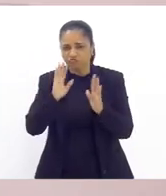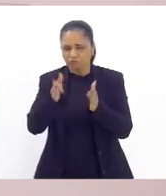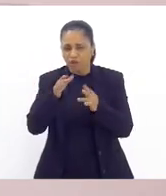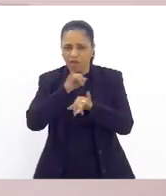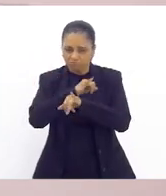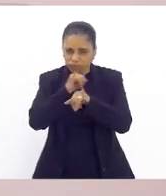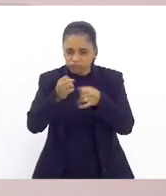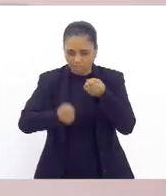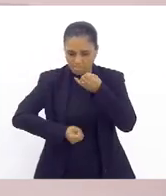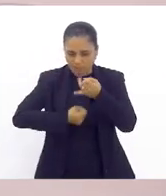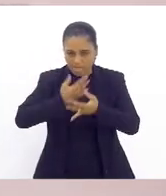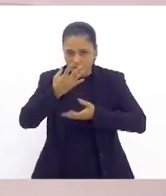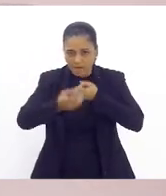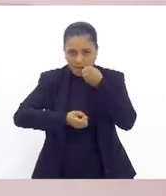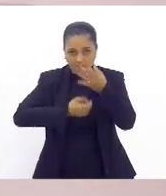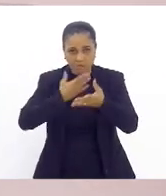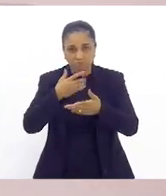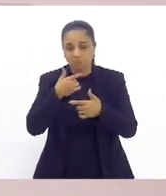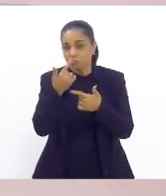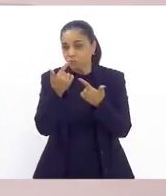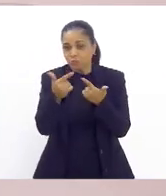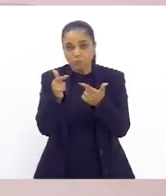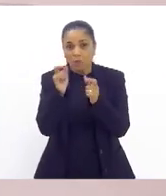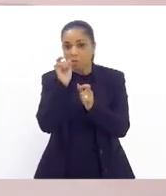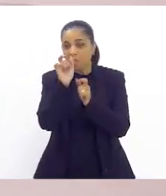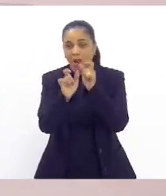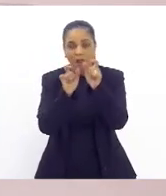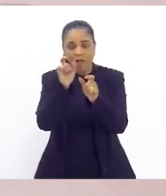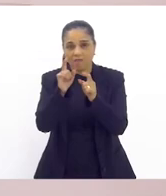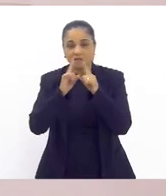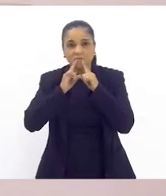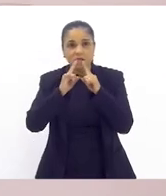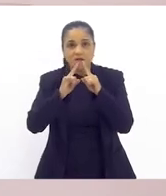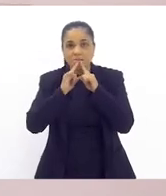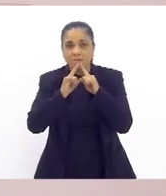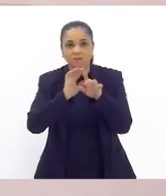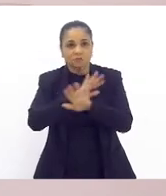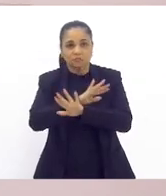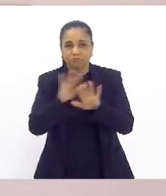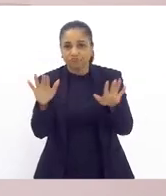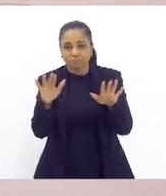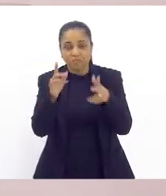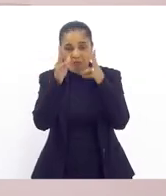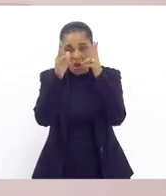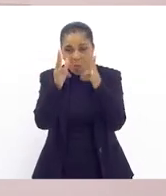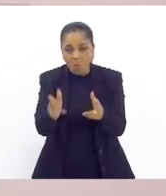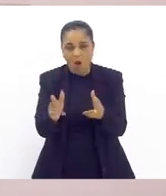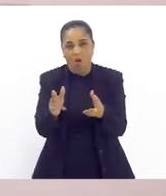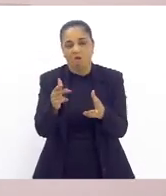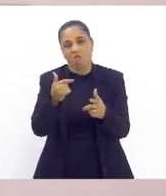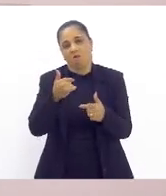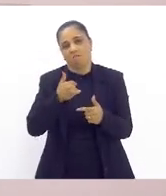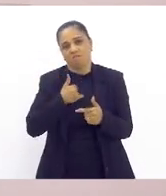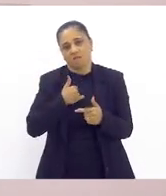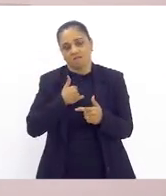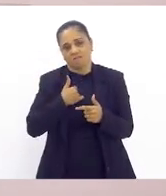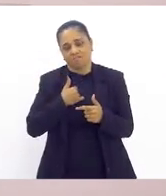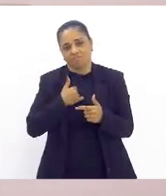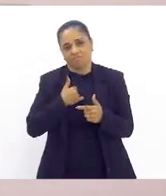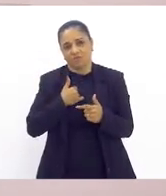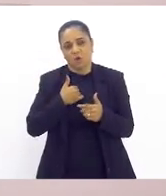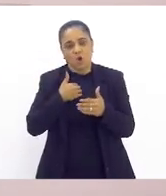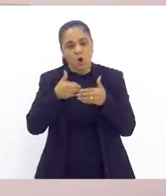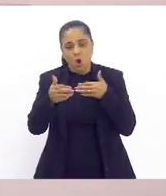poucas não tem mais palavras né reclamações para que façamos aí a enel qualquer